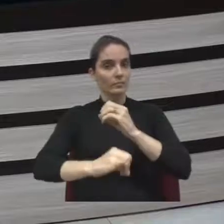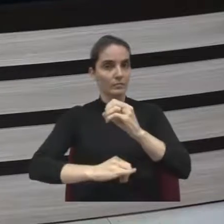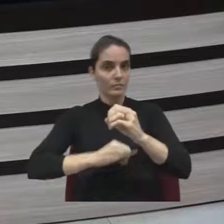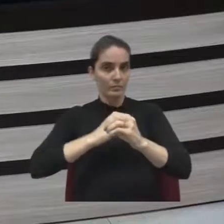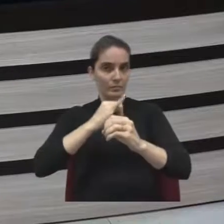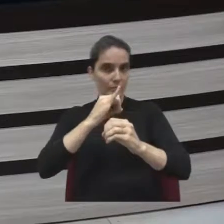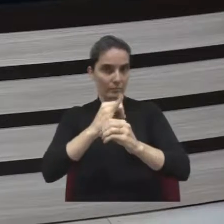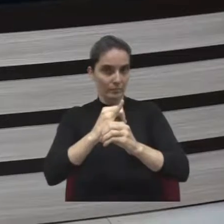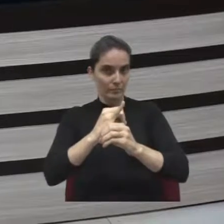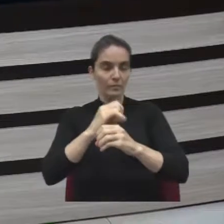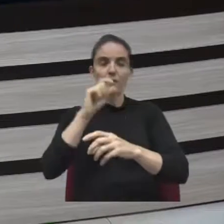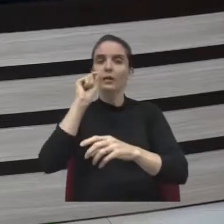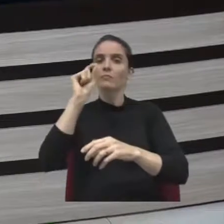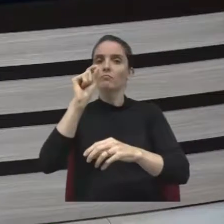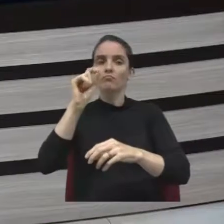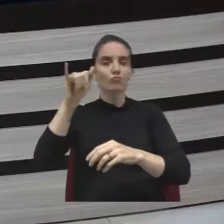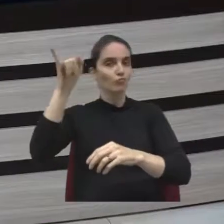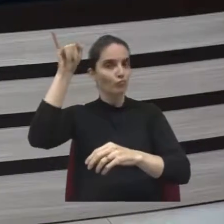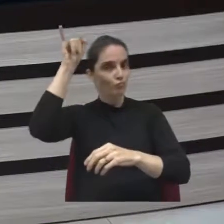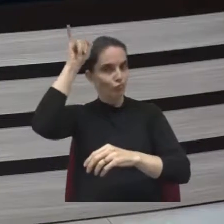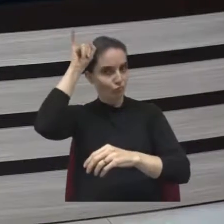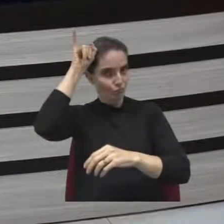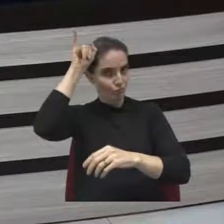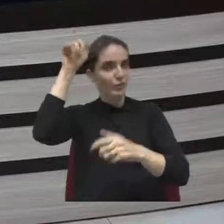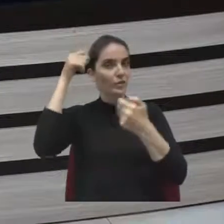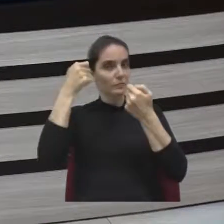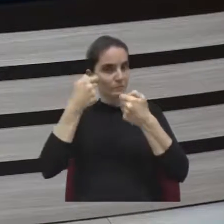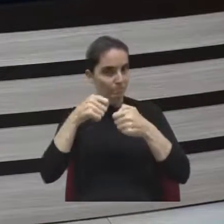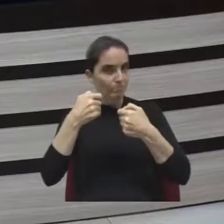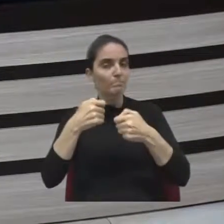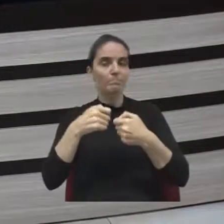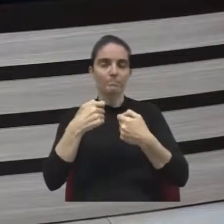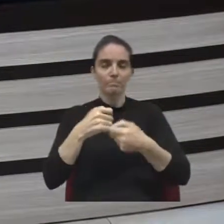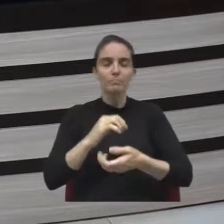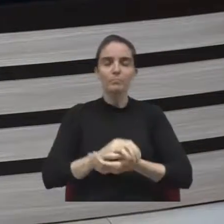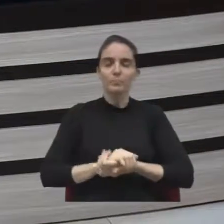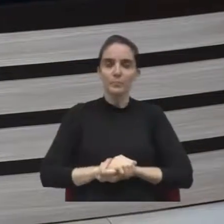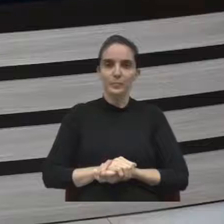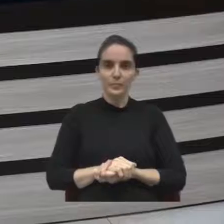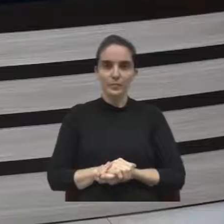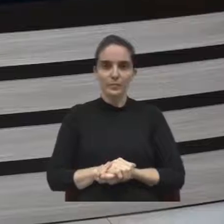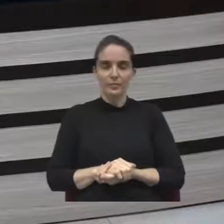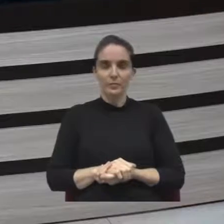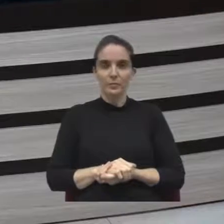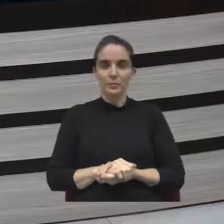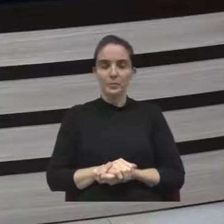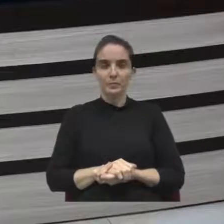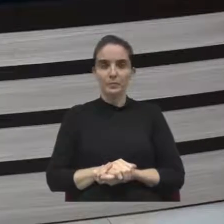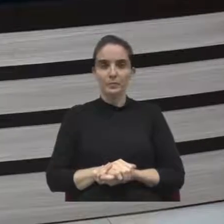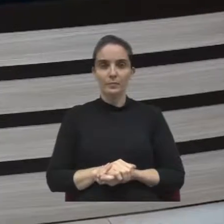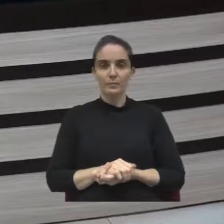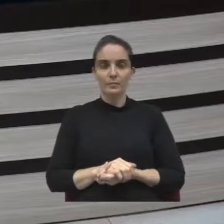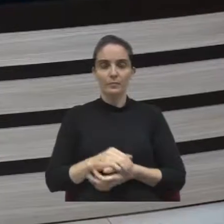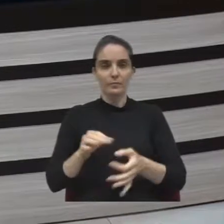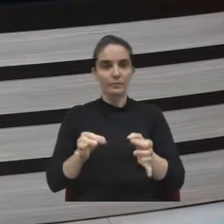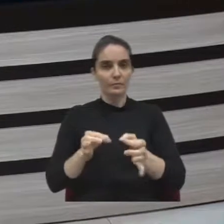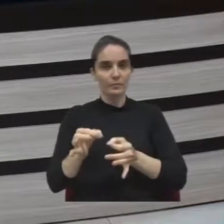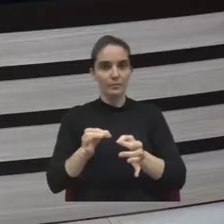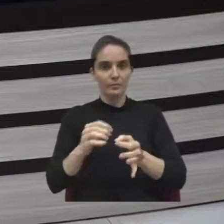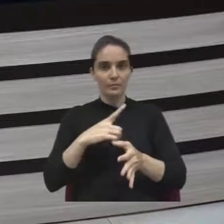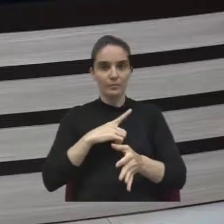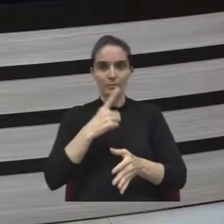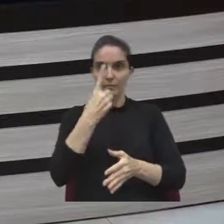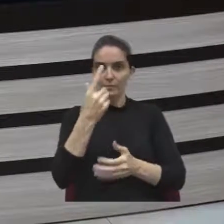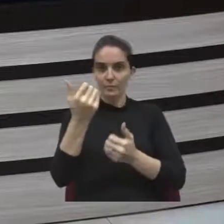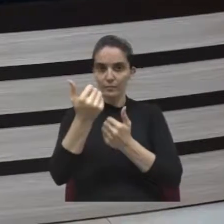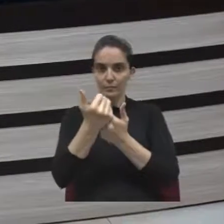transporte coletivo urbano de passageiros do município de Limeira e da outras providências. O projeto contém um substitutivo e o